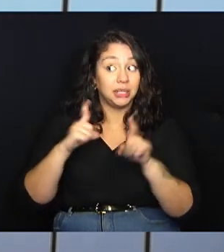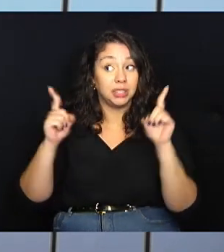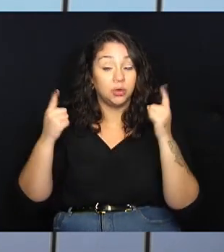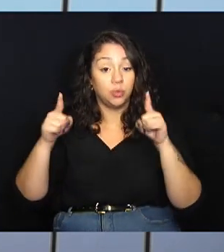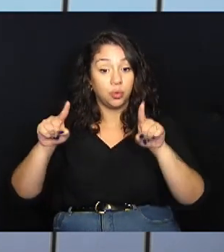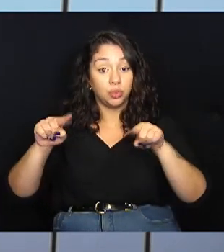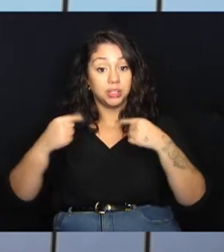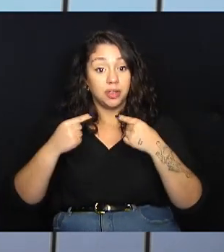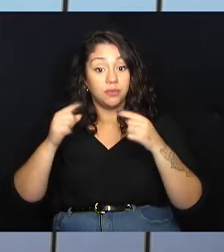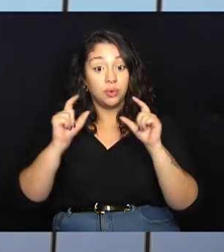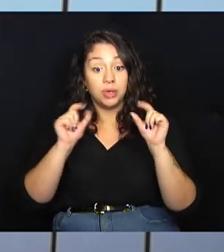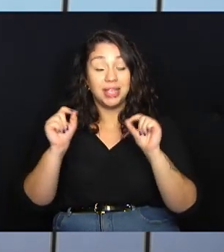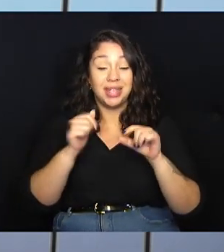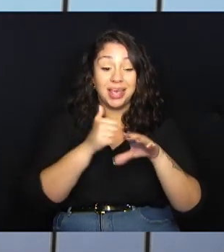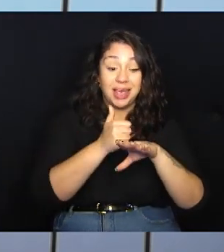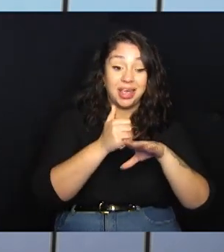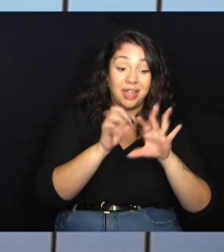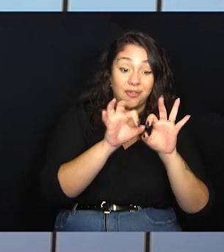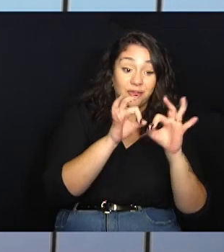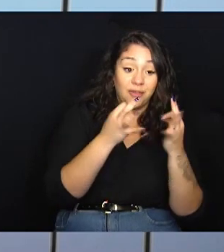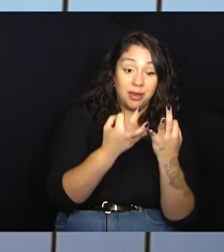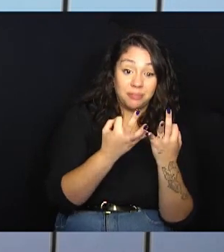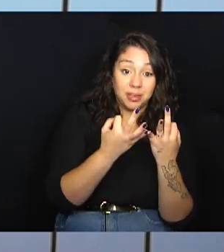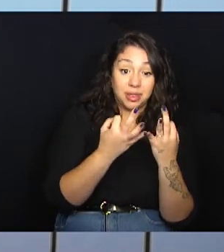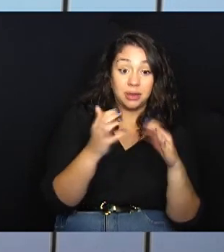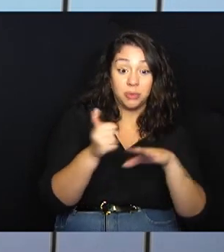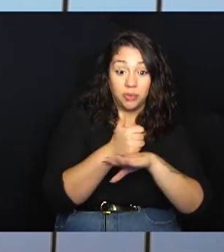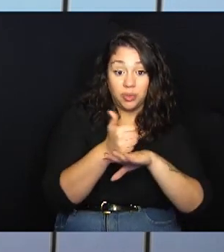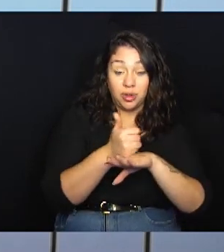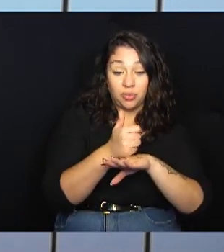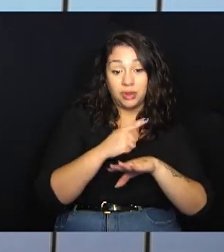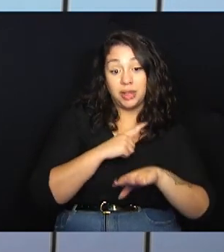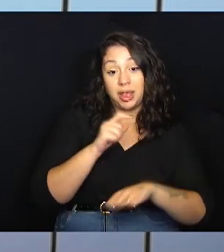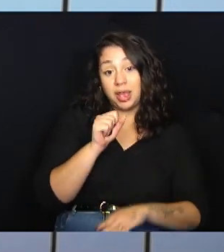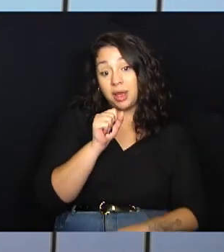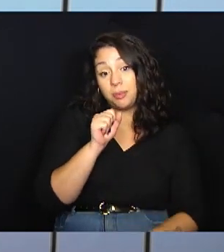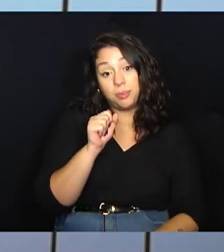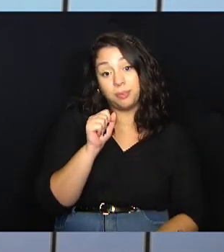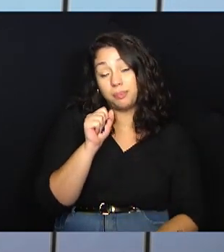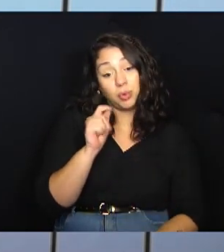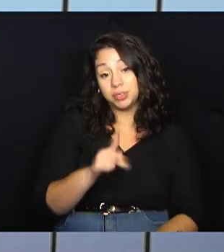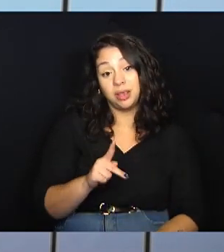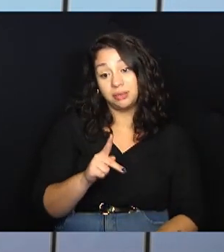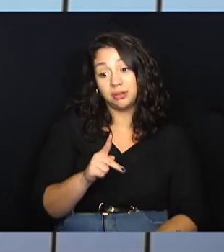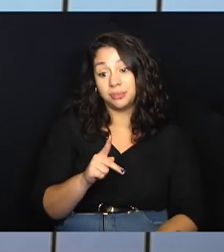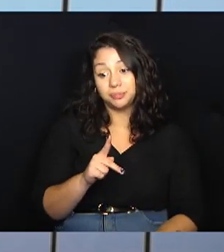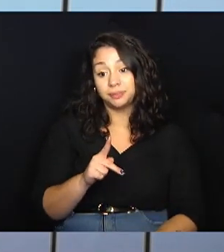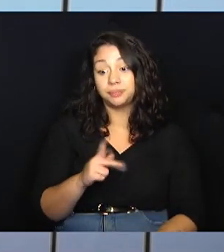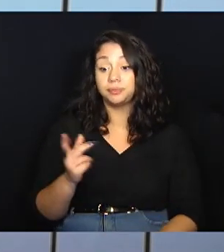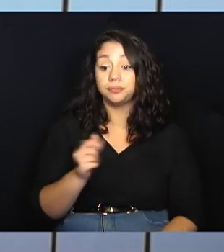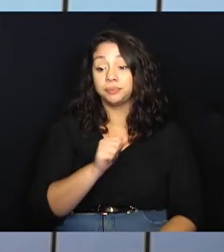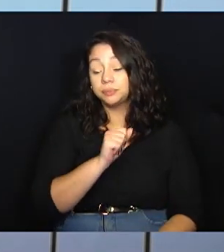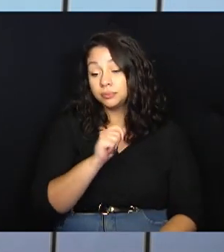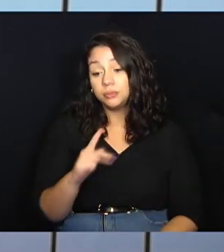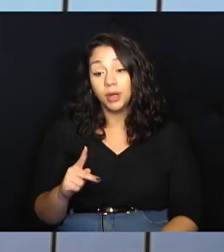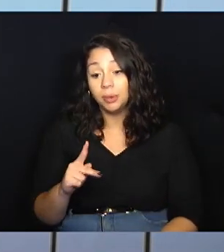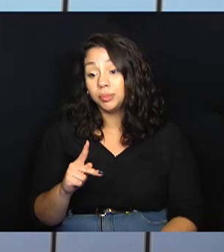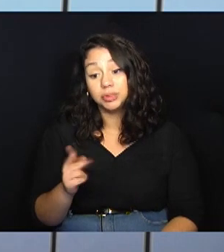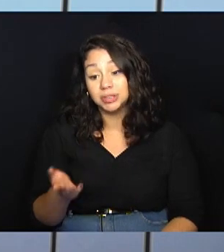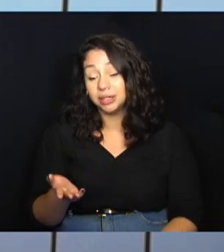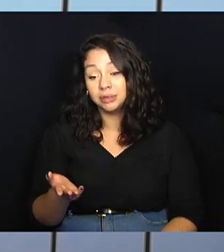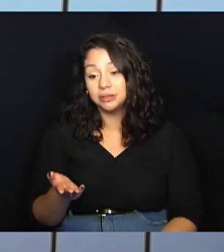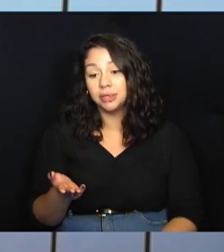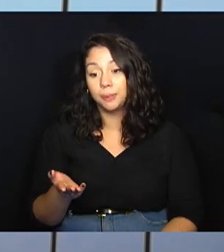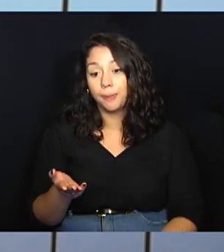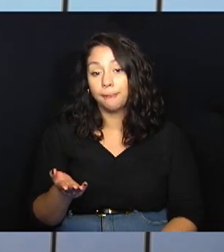família profissional, ela se aposenta, né? Porque aquilo é uma profissão. E uma vez que ela se aposenta,